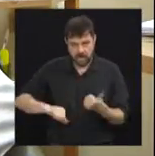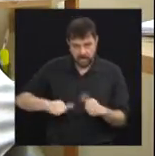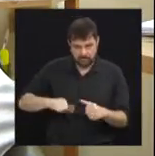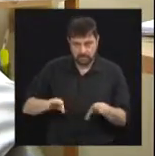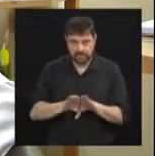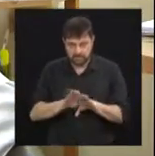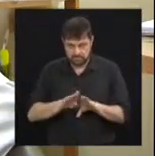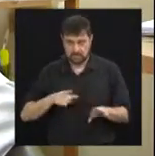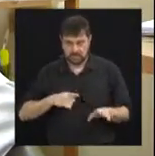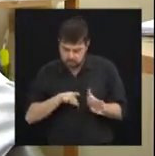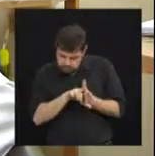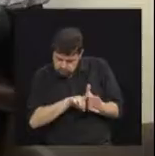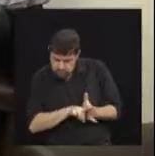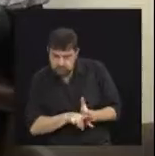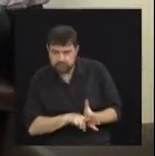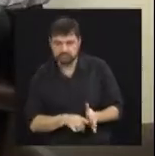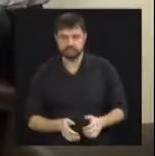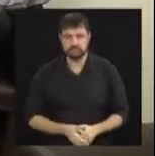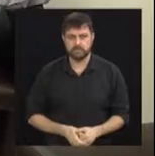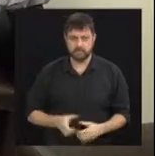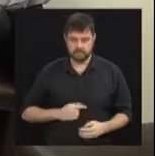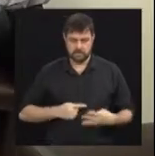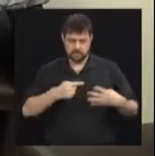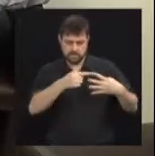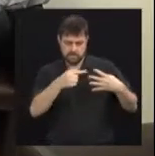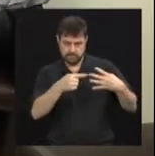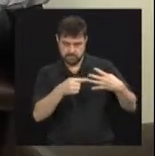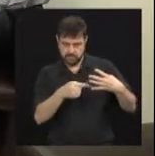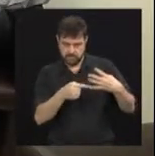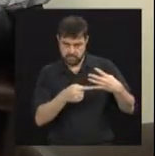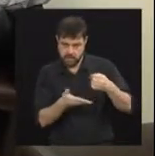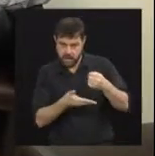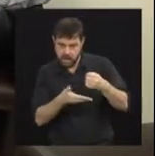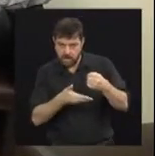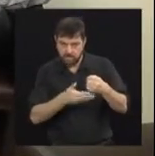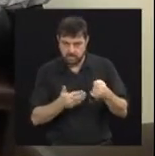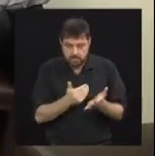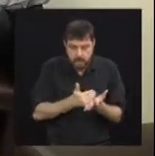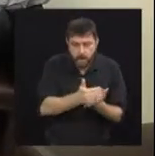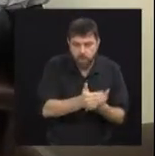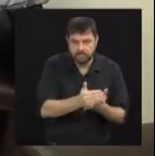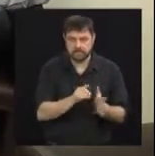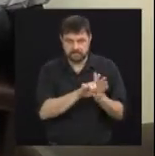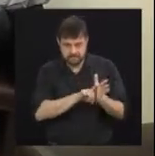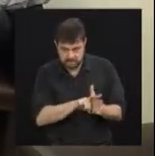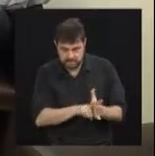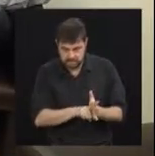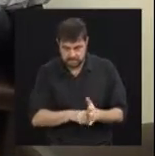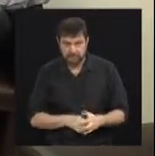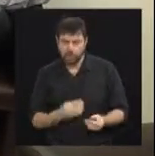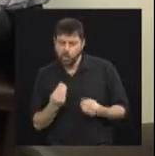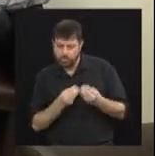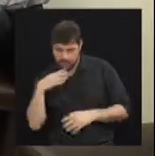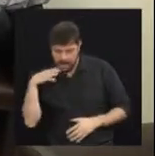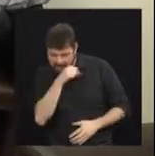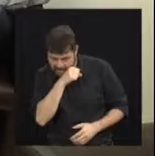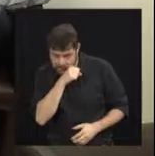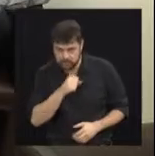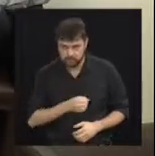de histerosalpingografia. Esses são os exames feitos numa rotina inicial. São exames rápidos